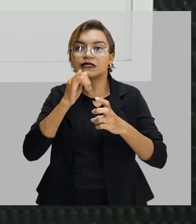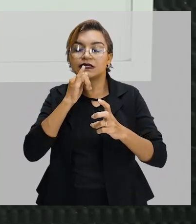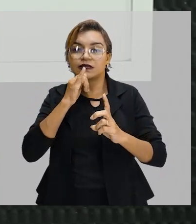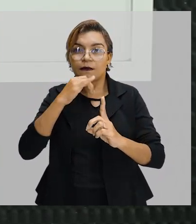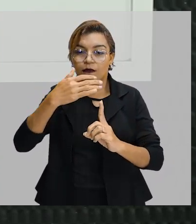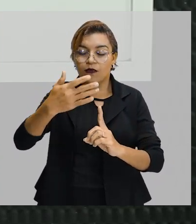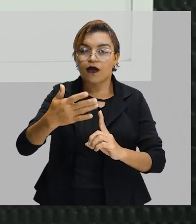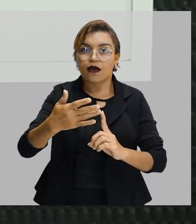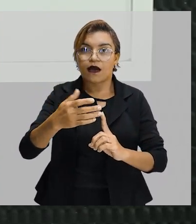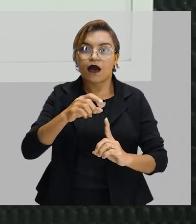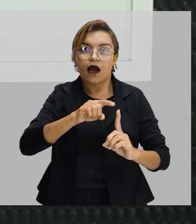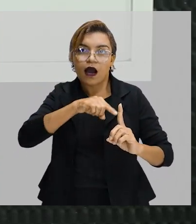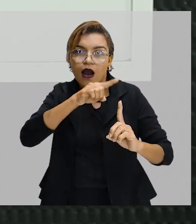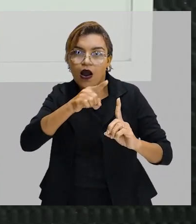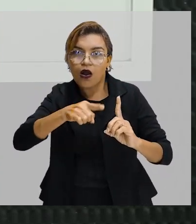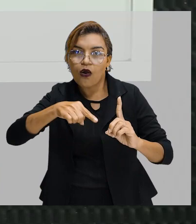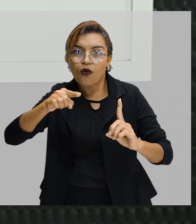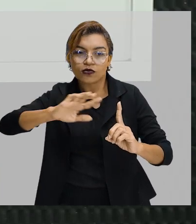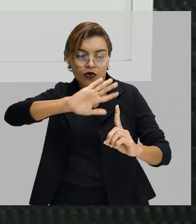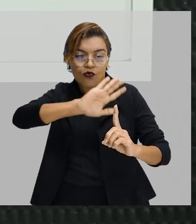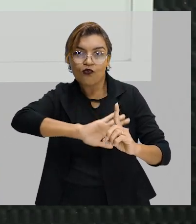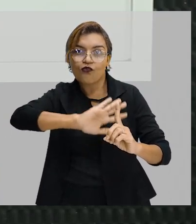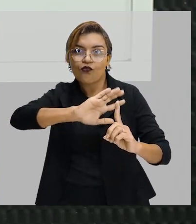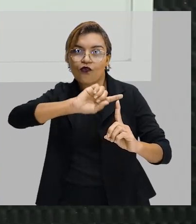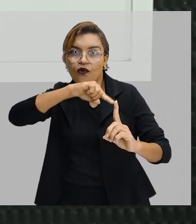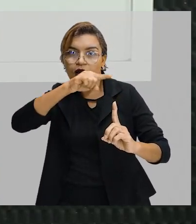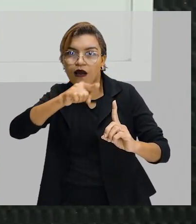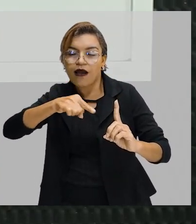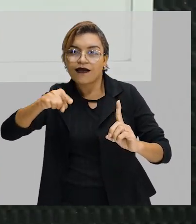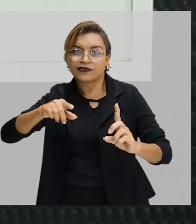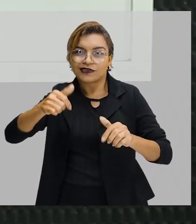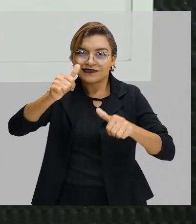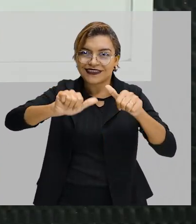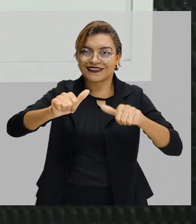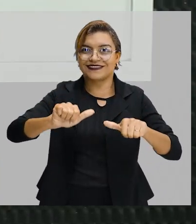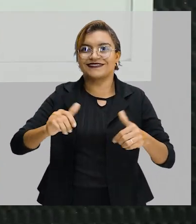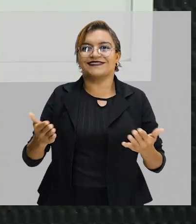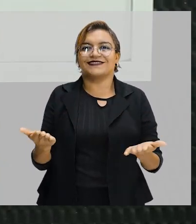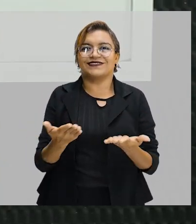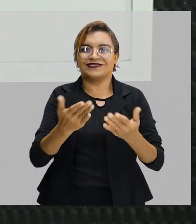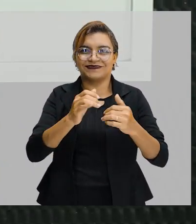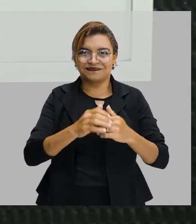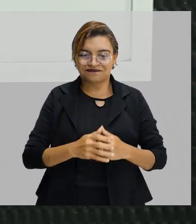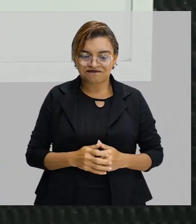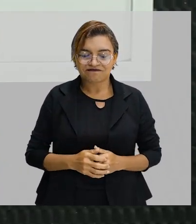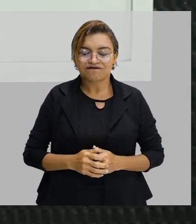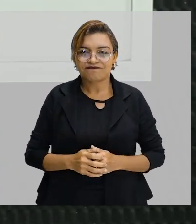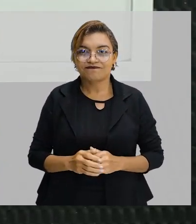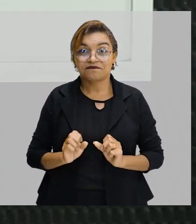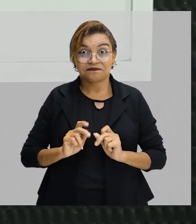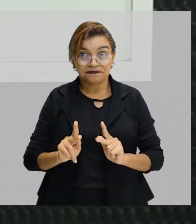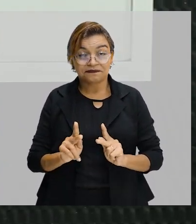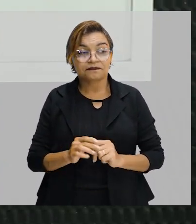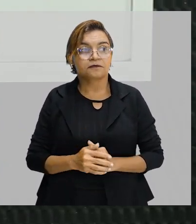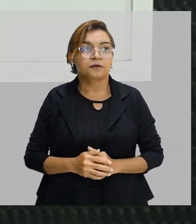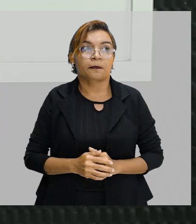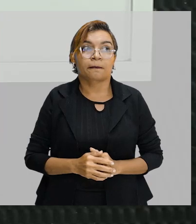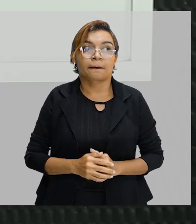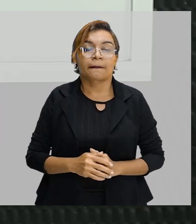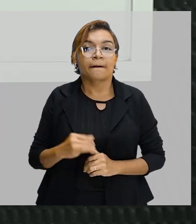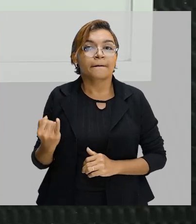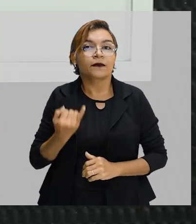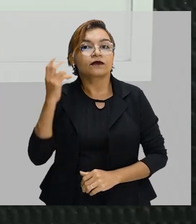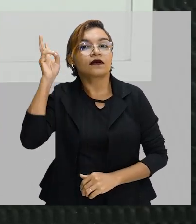onda que ele está desenhando ao fundo, é o que nós iremos analisar. Tá certo? Bom, só lembrando